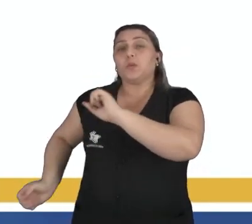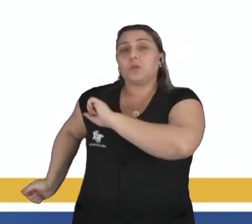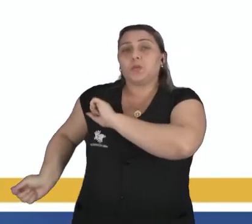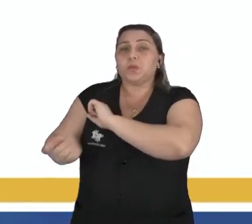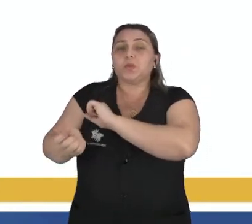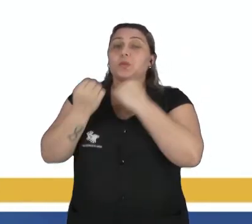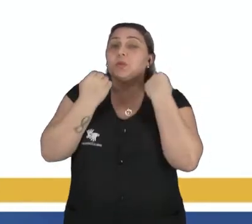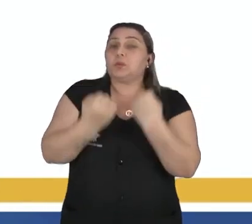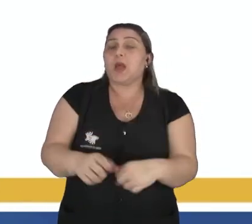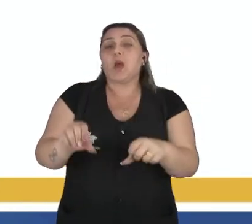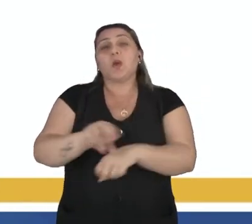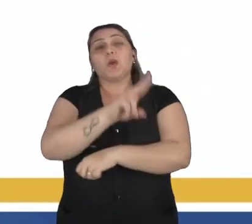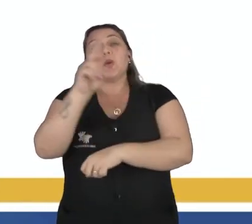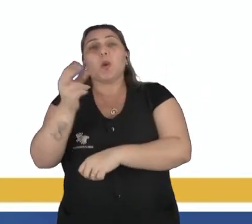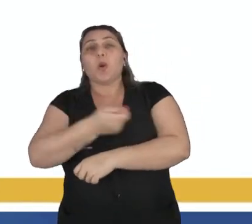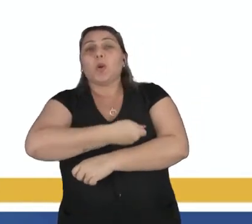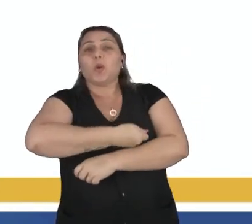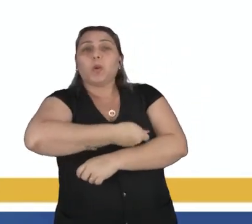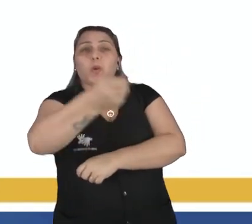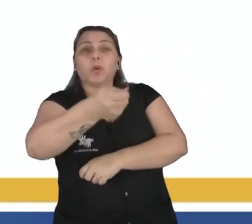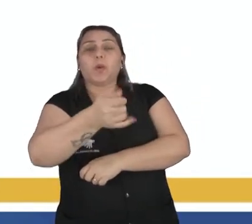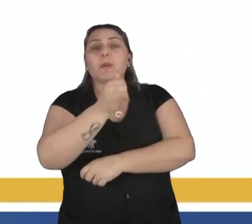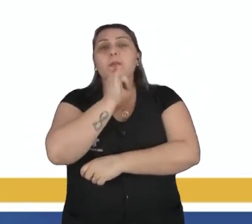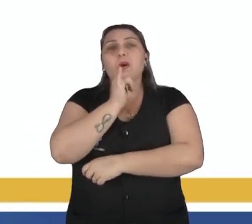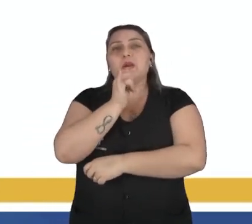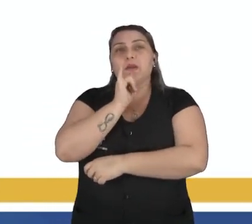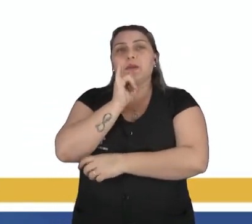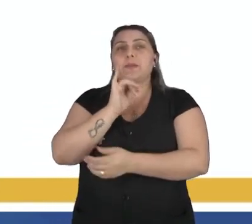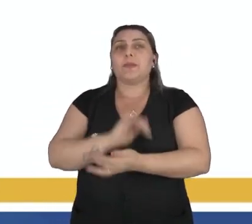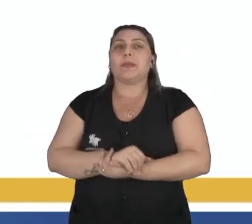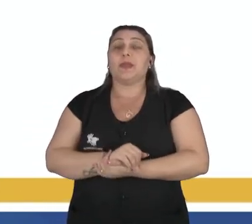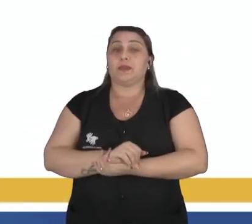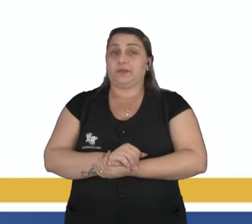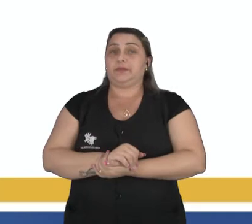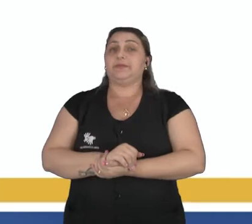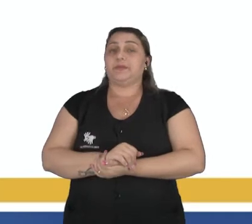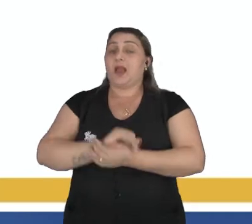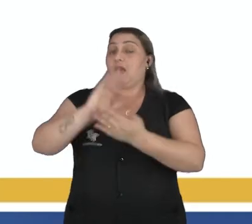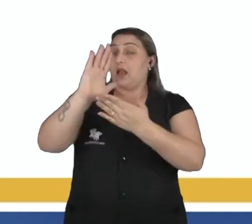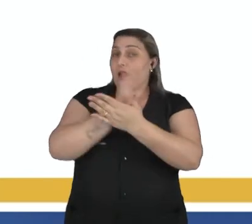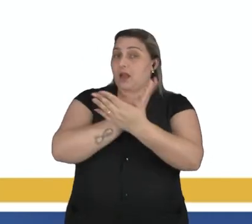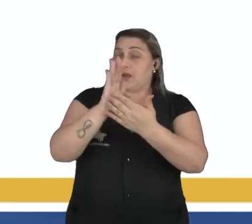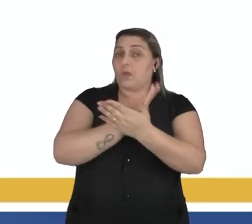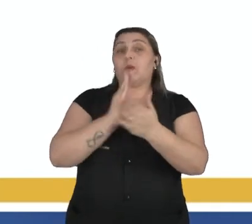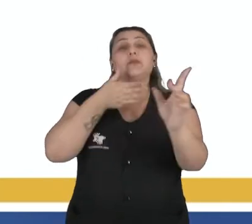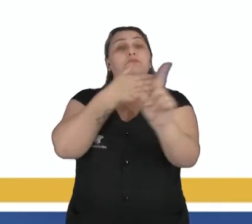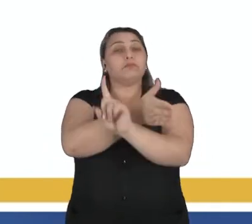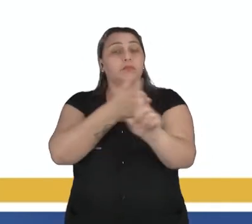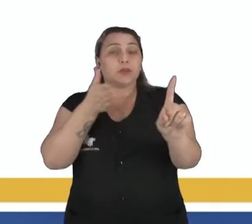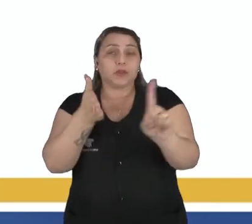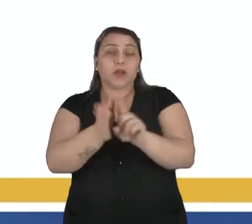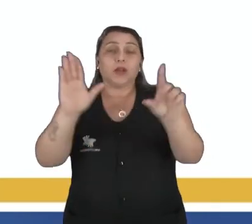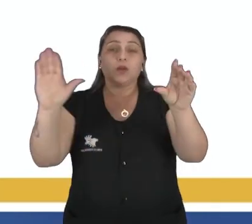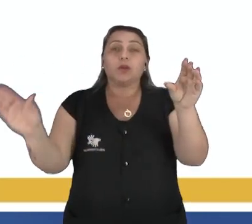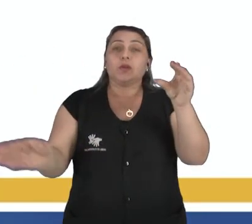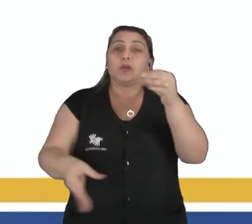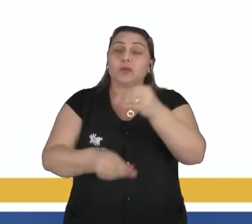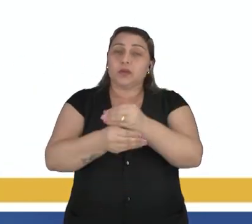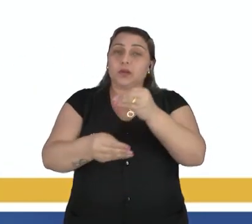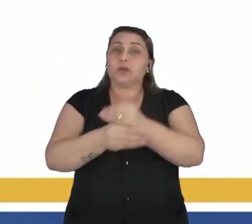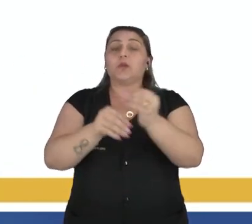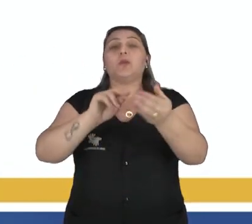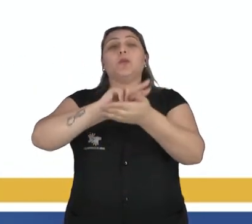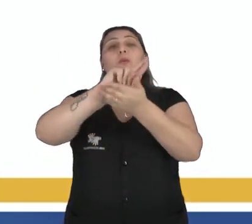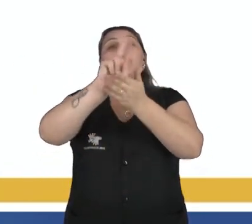arremessos de peso ou lançamentos de disco, por exemplo. Essas são algumas das modalidades incluídas no atletismo,